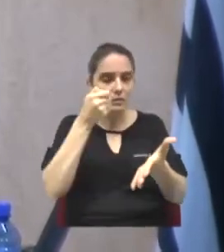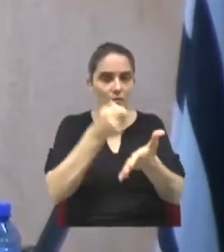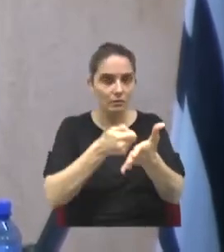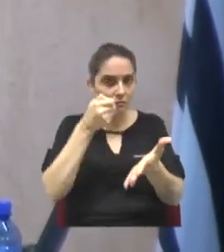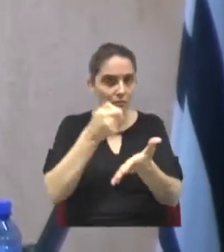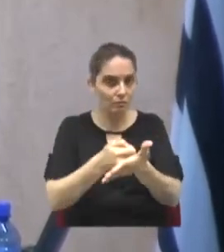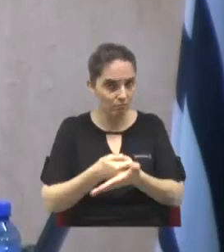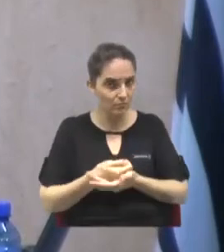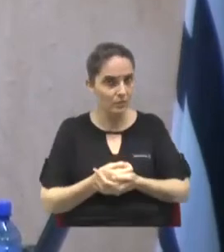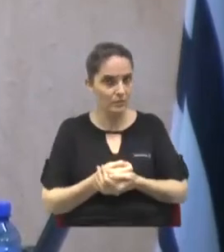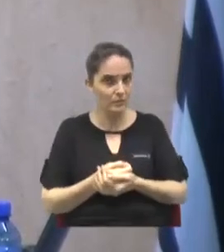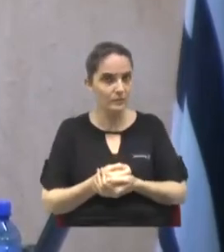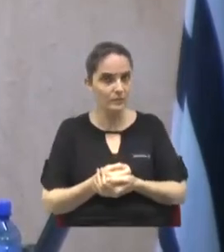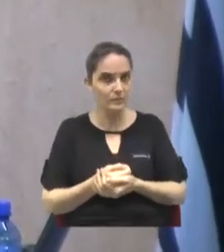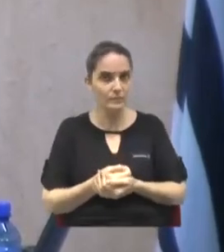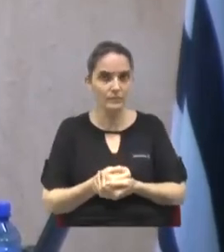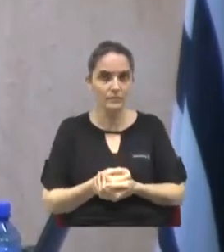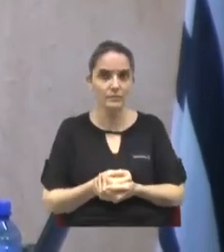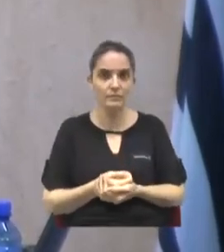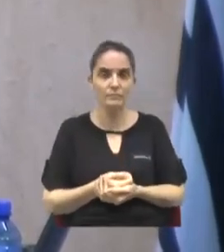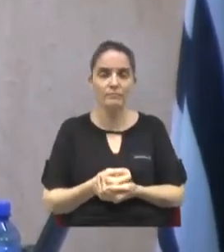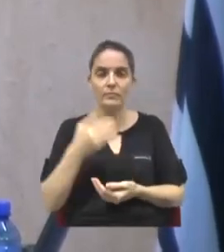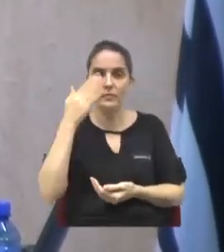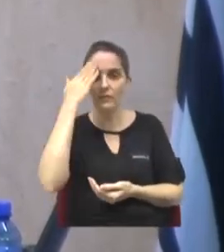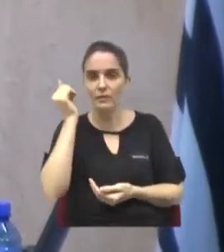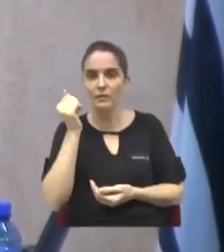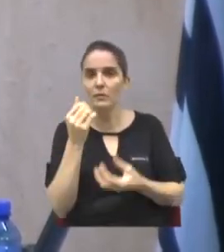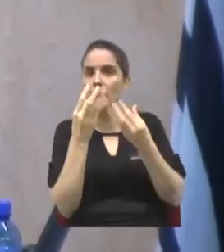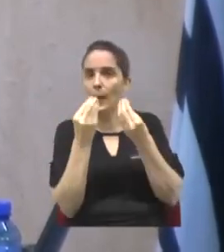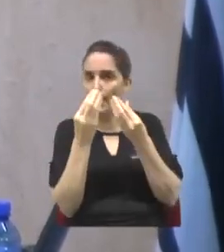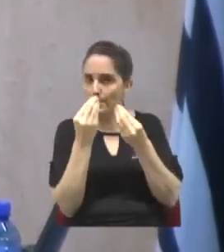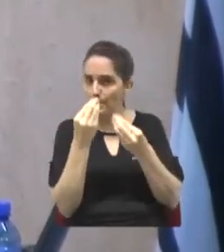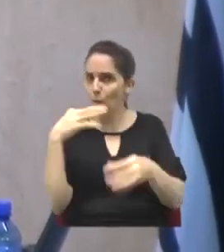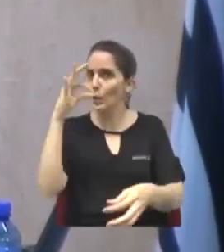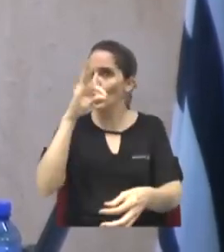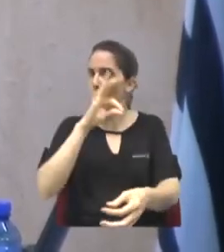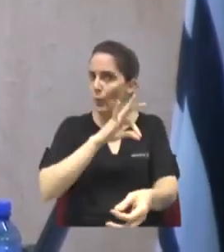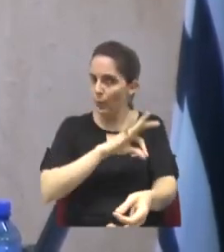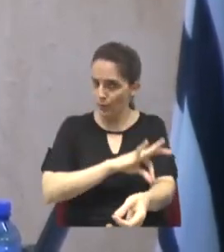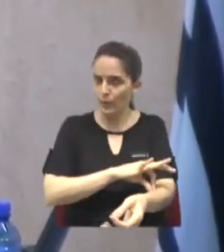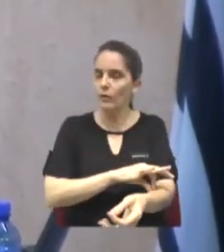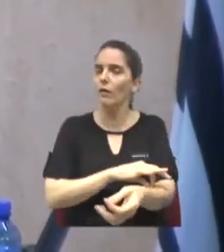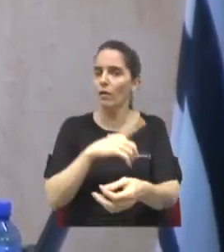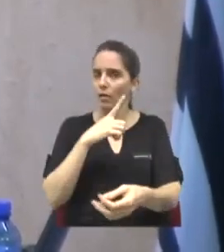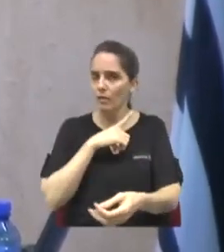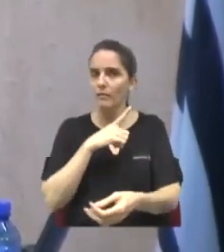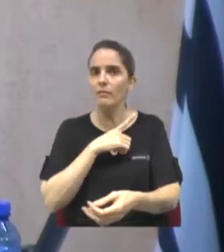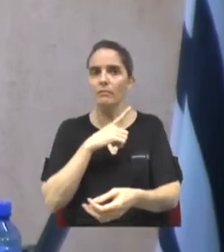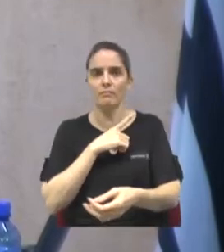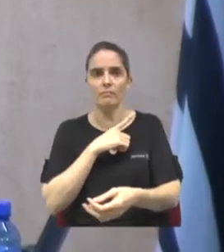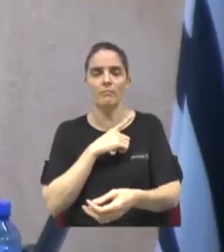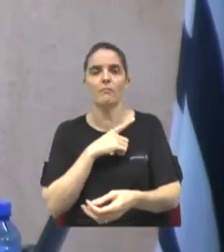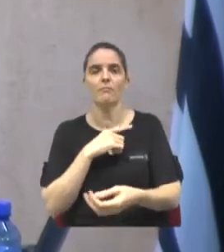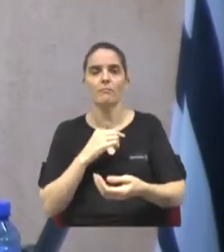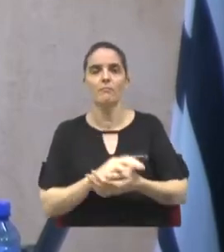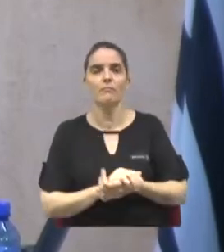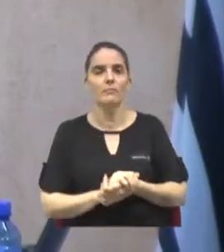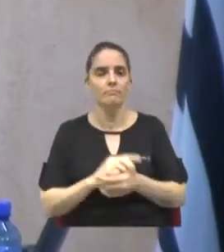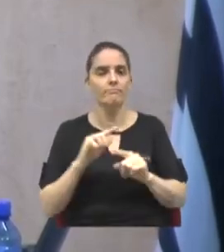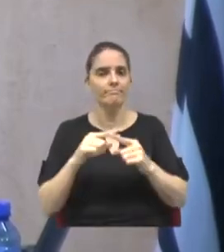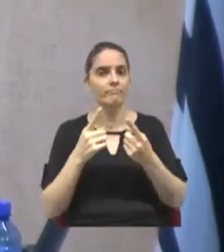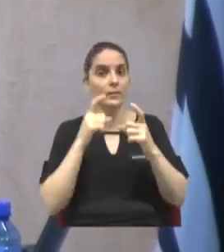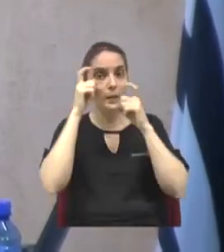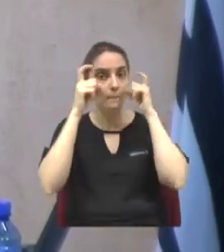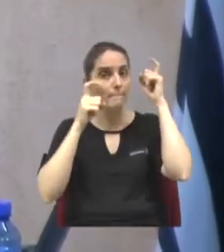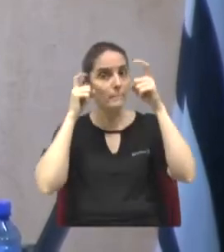encontra uma grande nuvem de pernilongos, que não é o Aedes, mas aqui salientar a preocupação